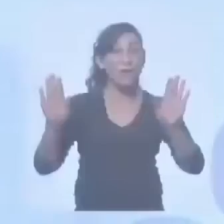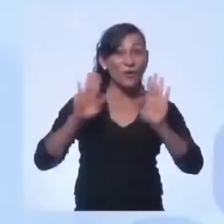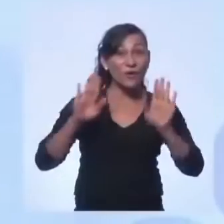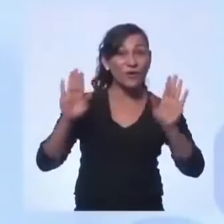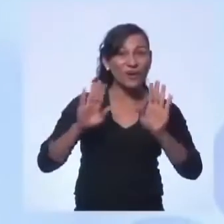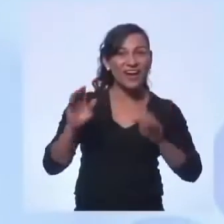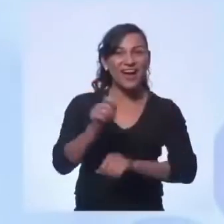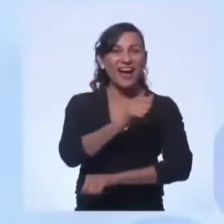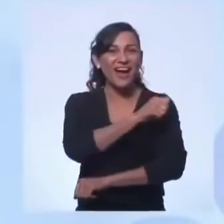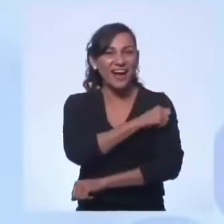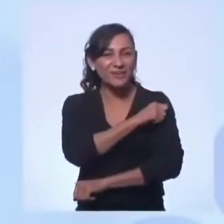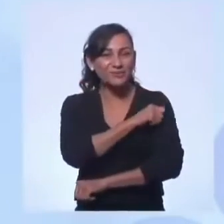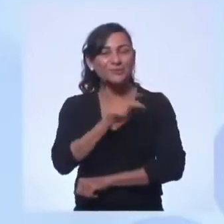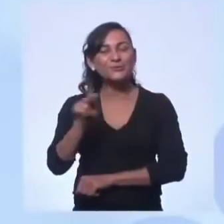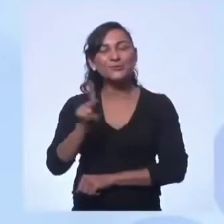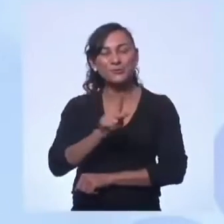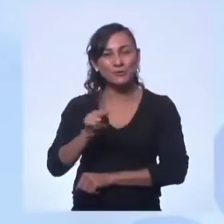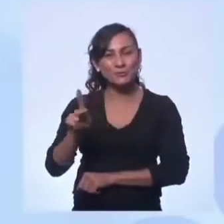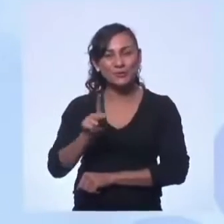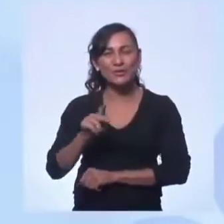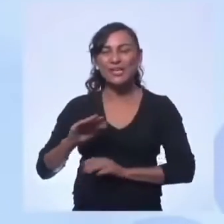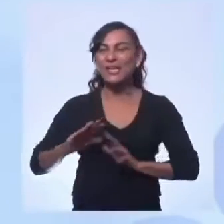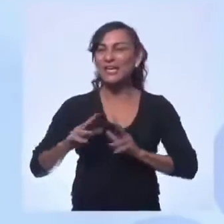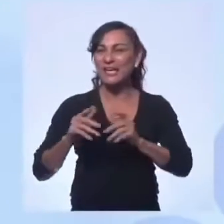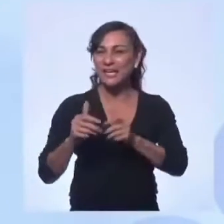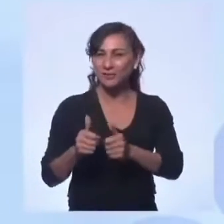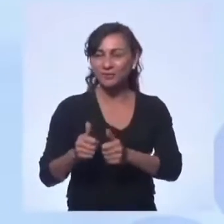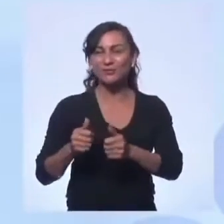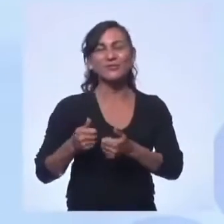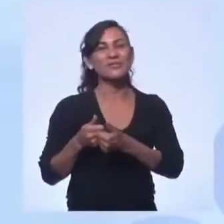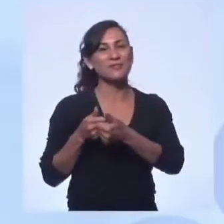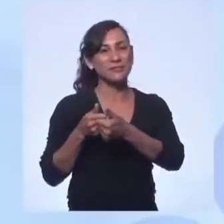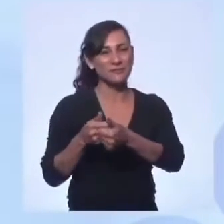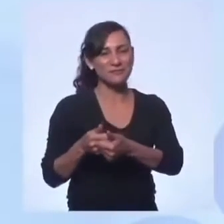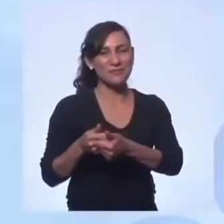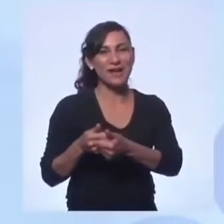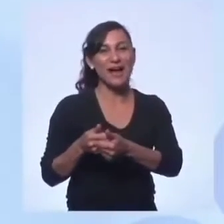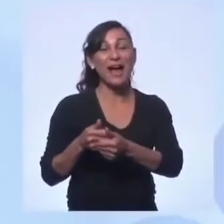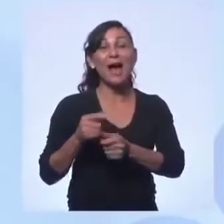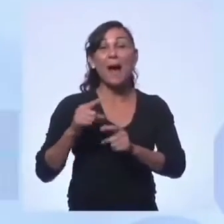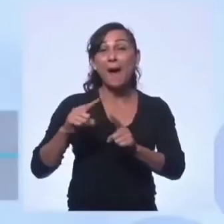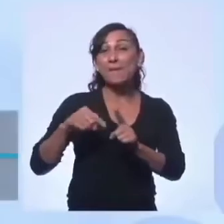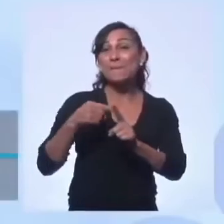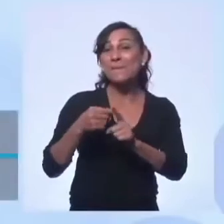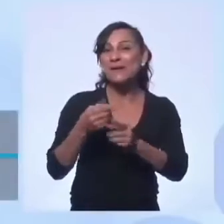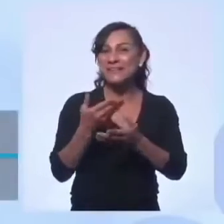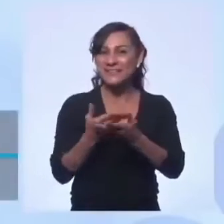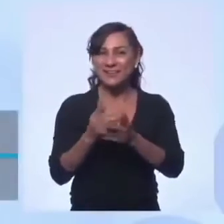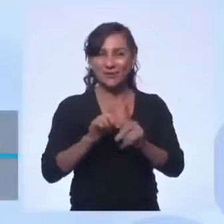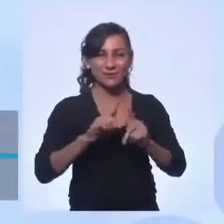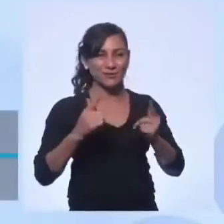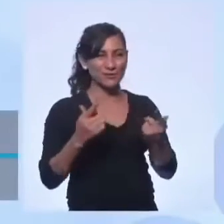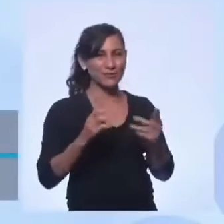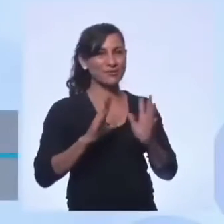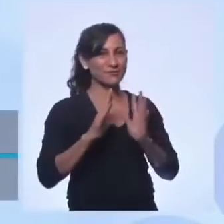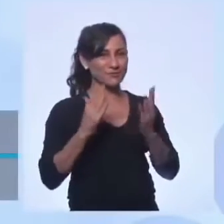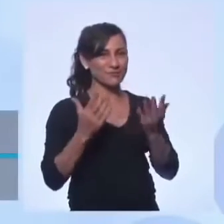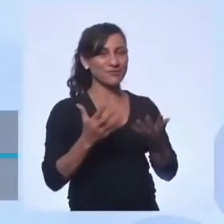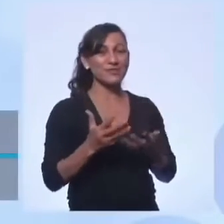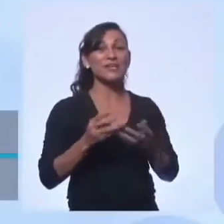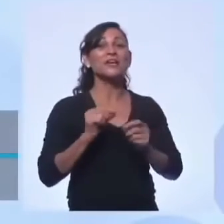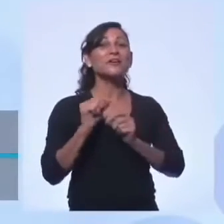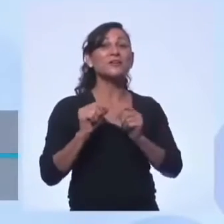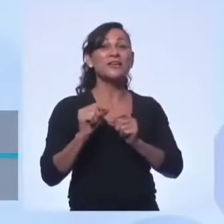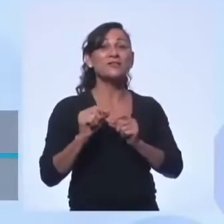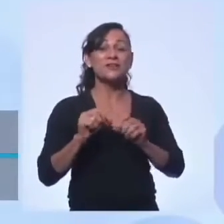Olá, alunos, professores e a todos que irão acompanhar mais essa aula de Geografia. Nós vamos dar uma aula aí